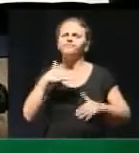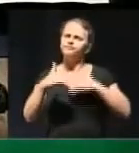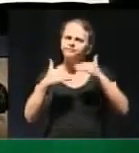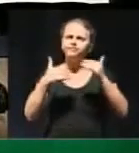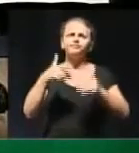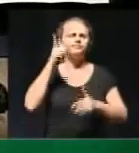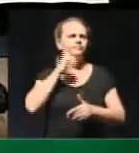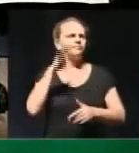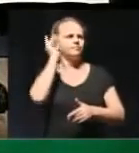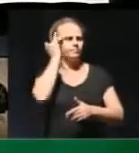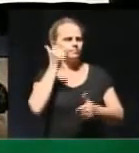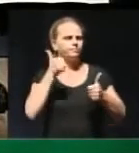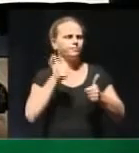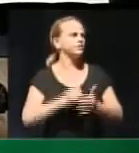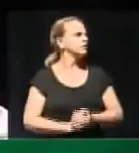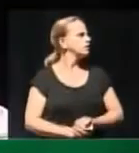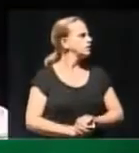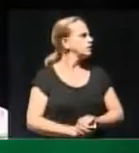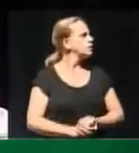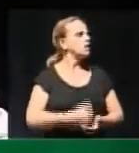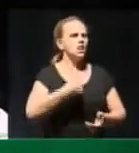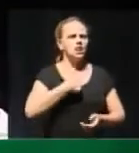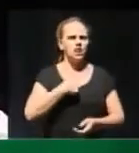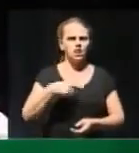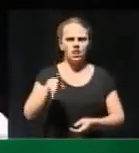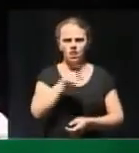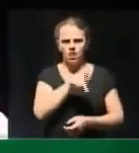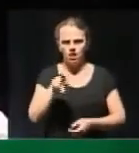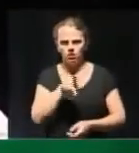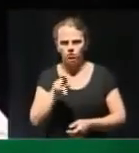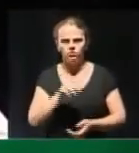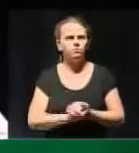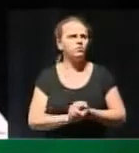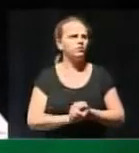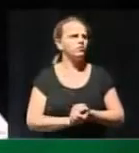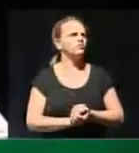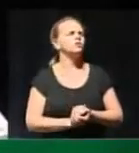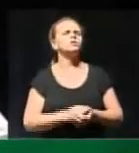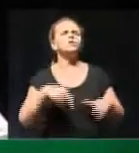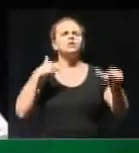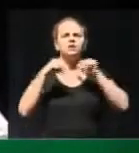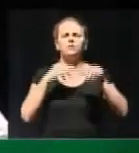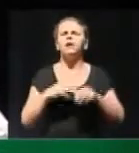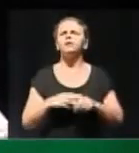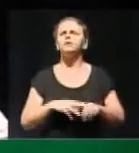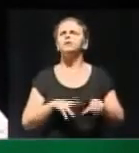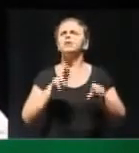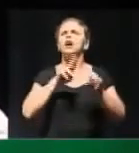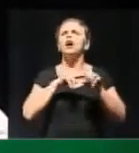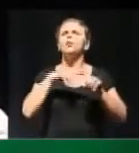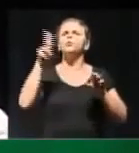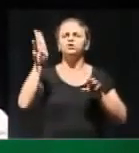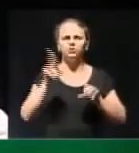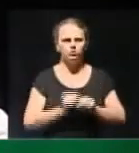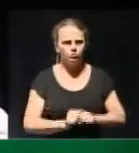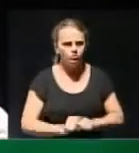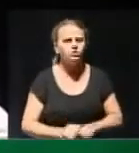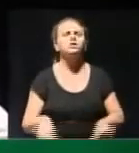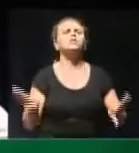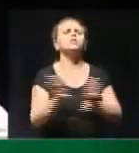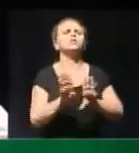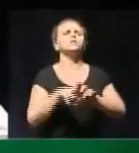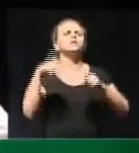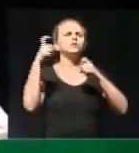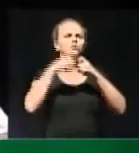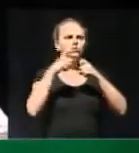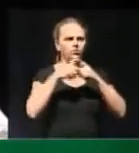produtivo. Eu sou professor de doenças infecciosas e parasitárias da Unisul, sou médico infectologista do